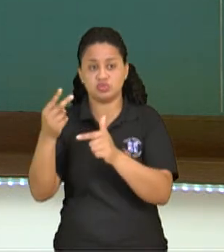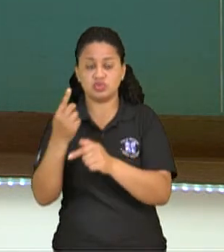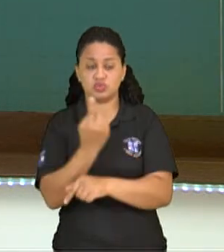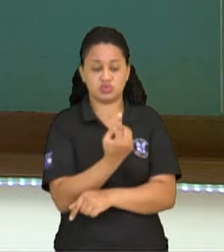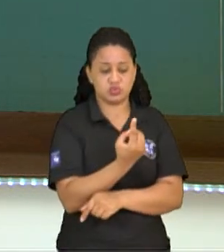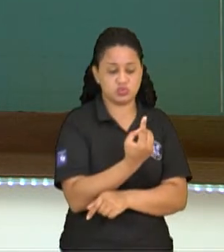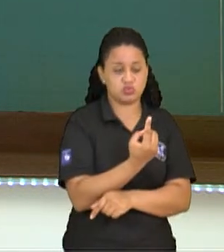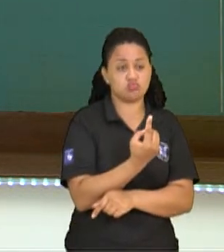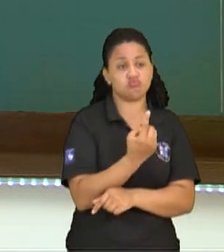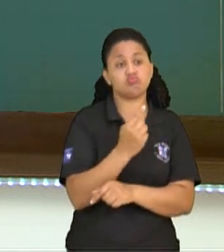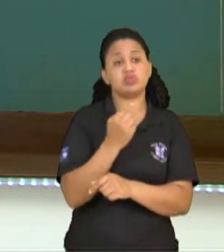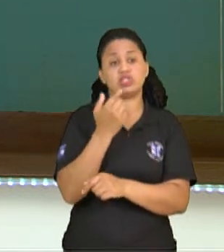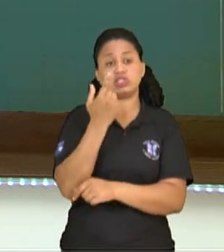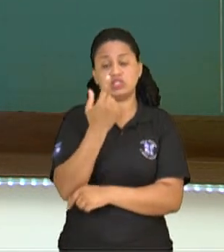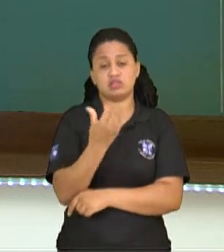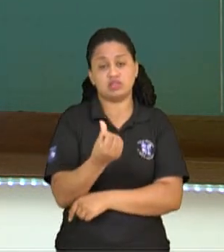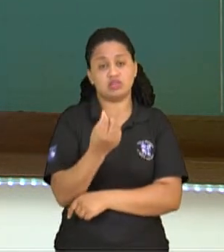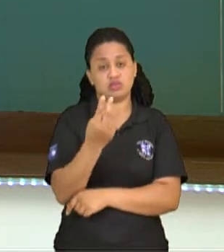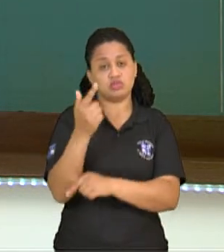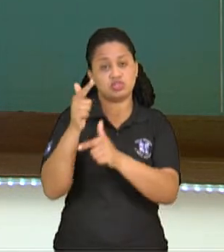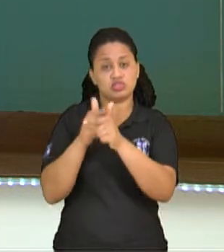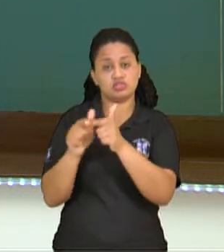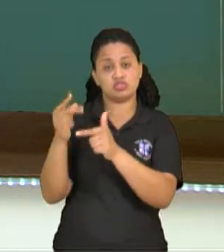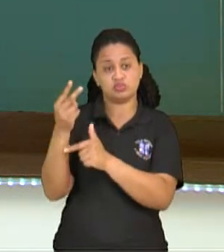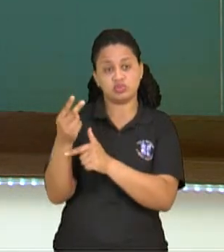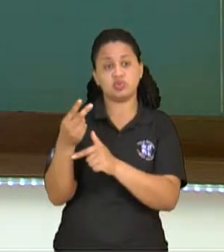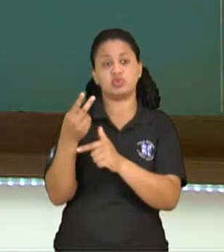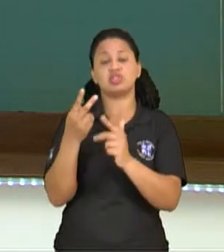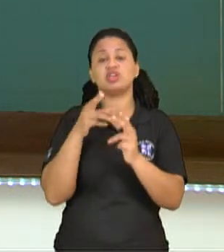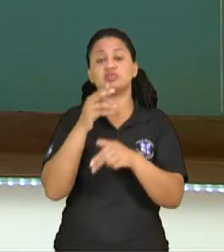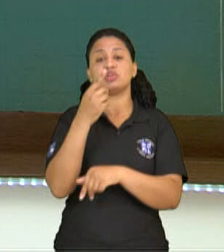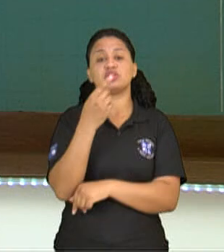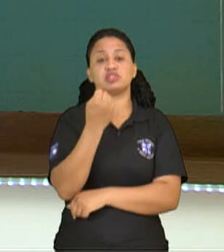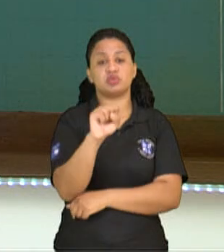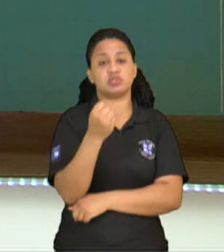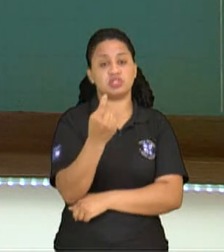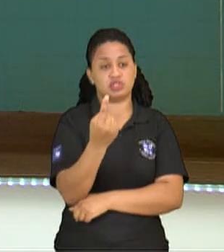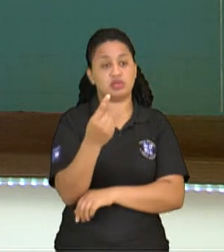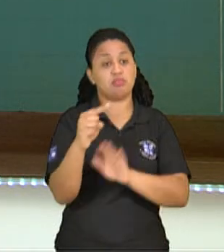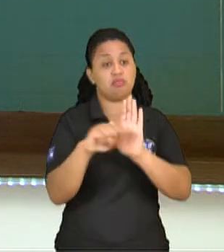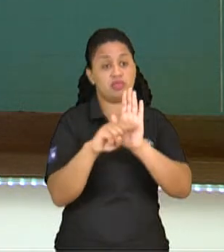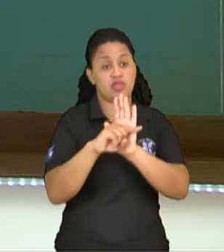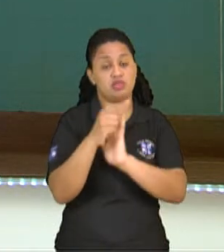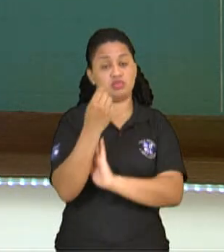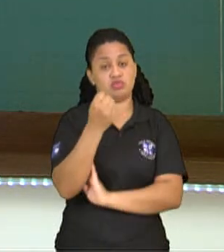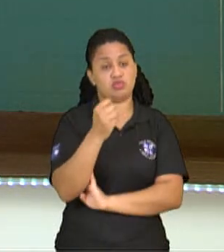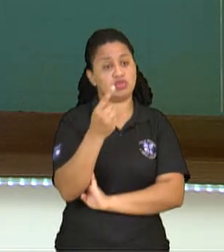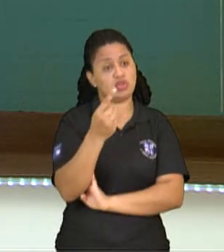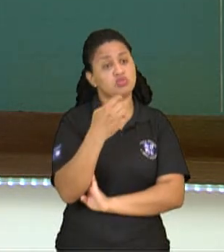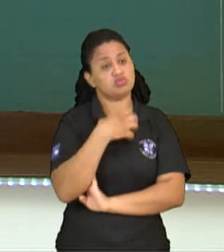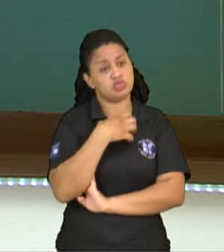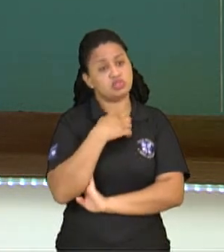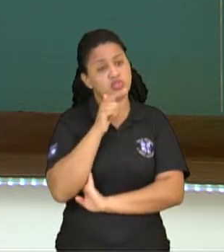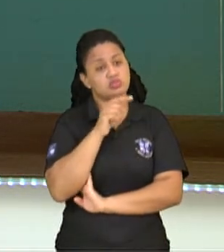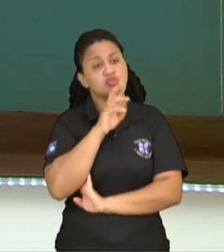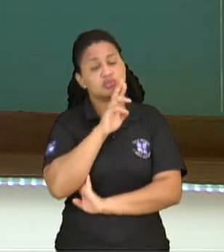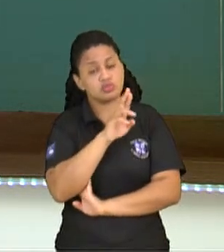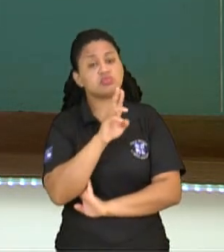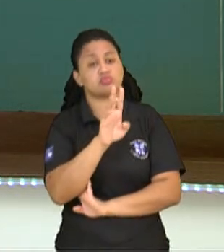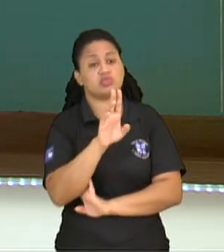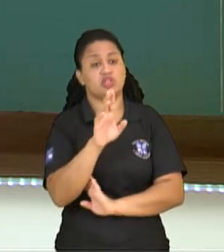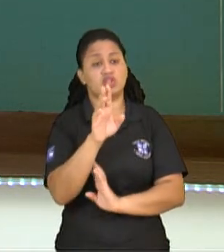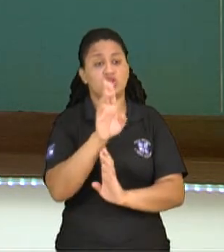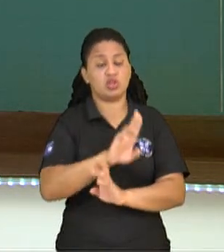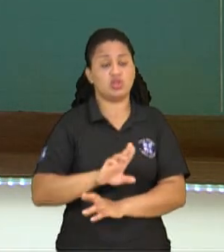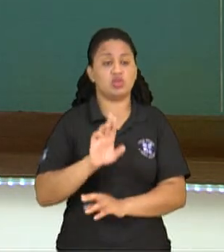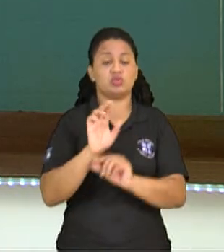1. 162 dividido por 2 vai ficar o quê? Menos 81. Tá? Uma forma da gente resolver isso é utilizando a